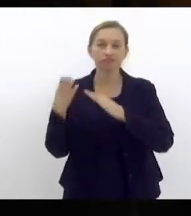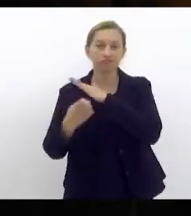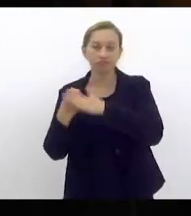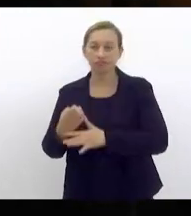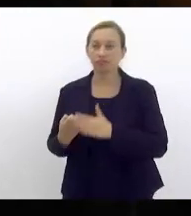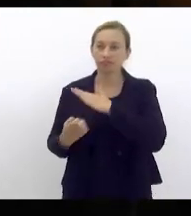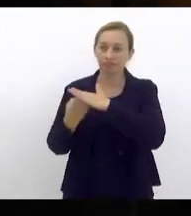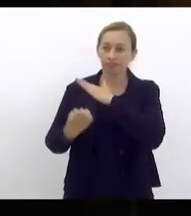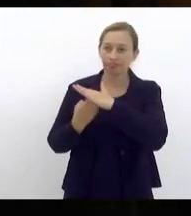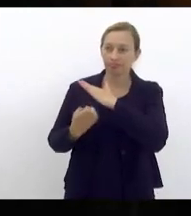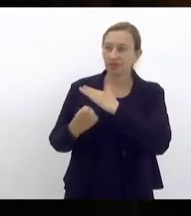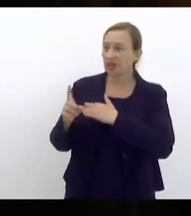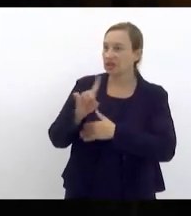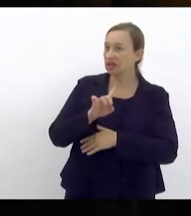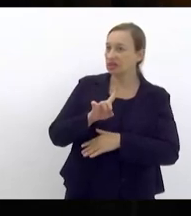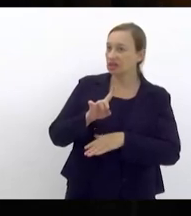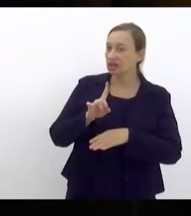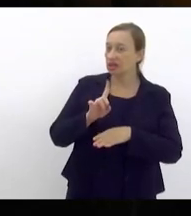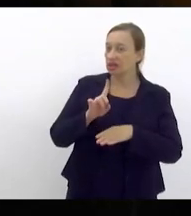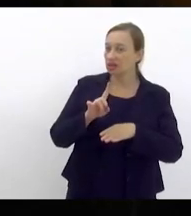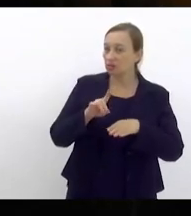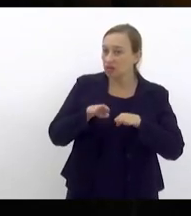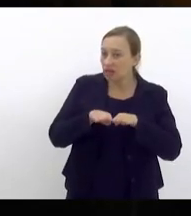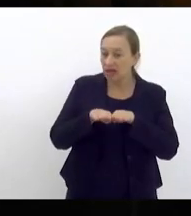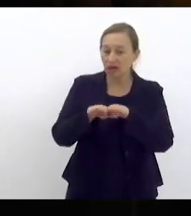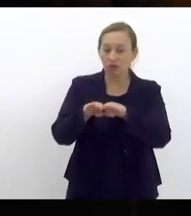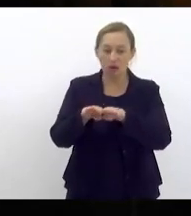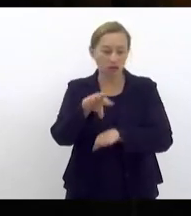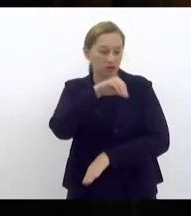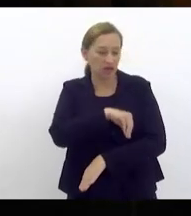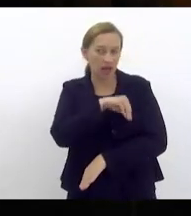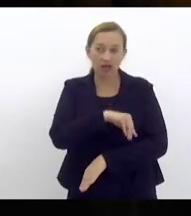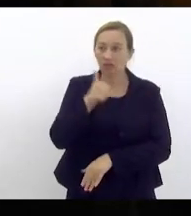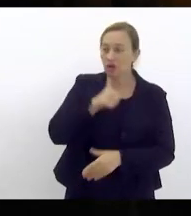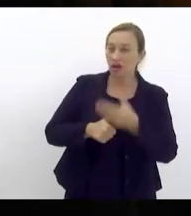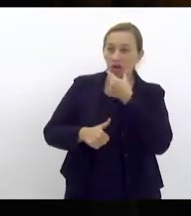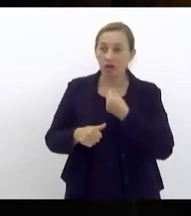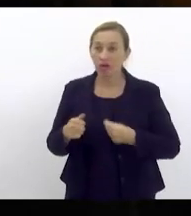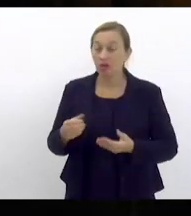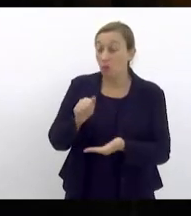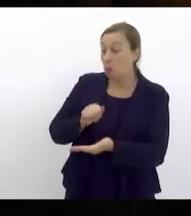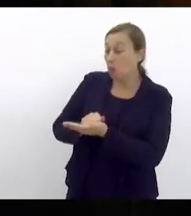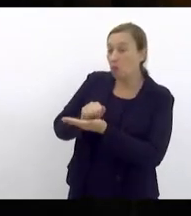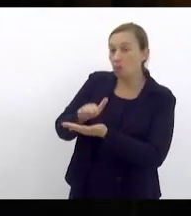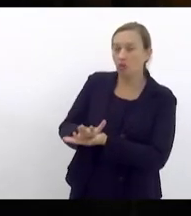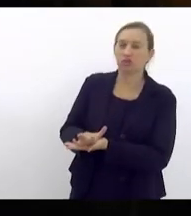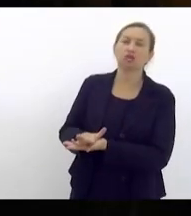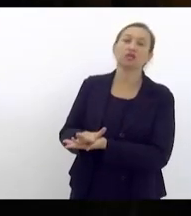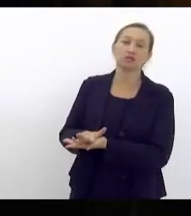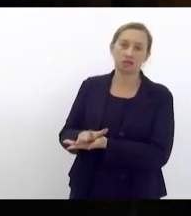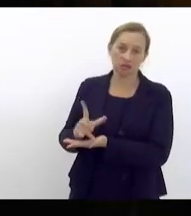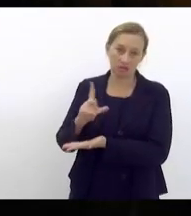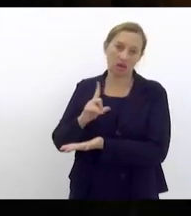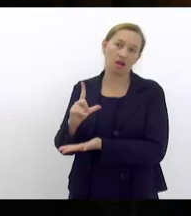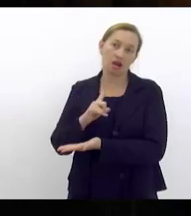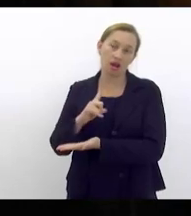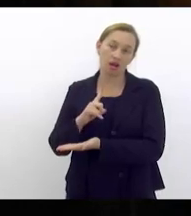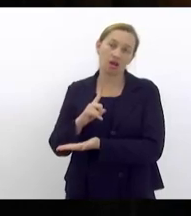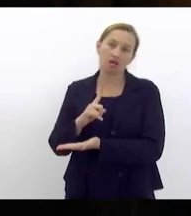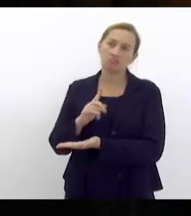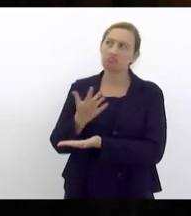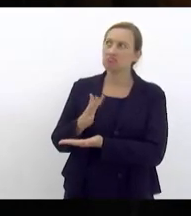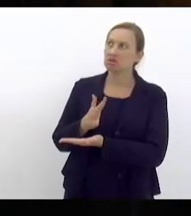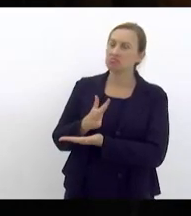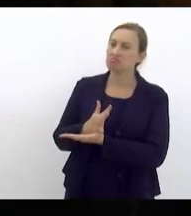que não é que pararem o salários de homens e mulheres poderão receber multas multas que vão levar